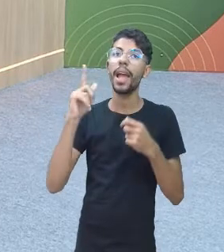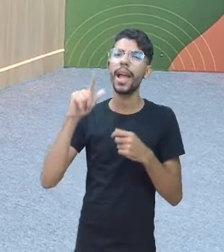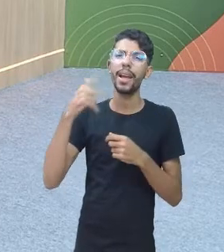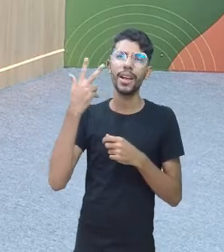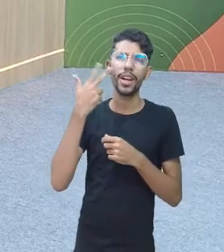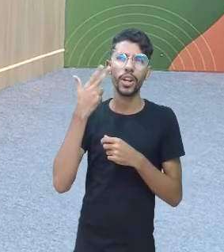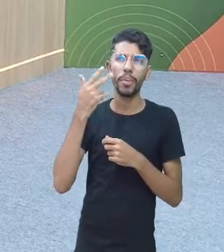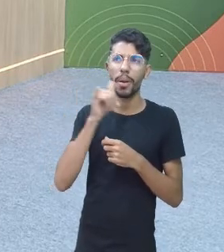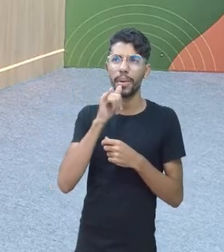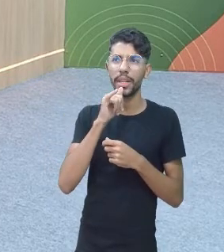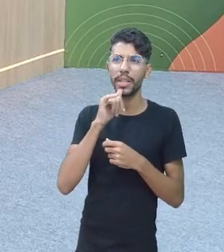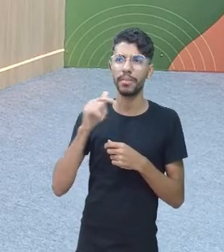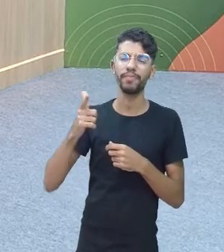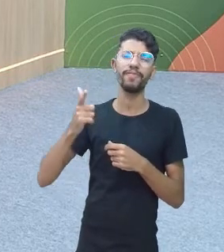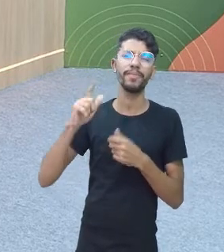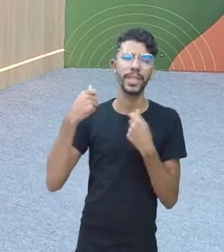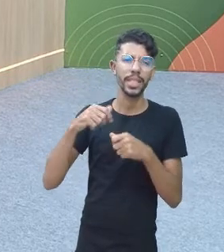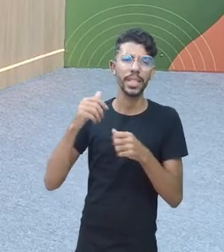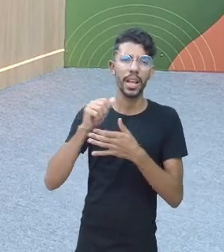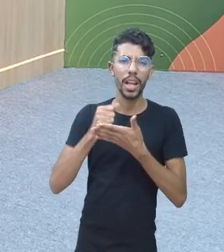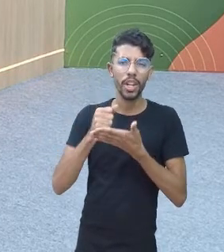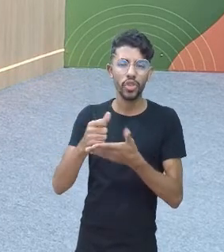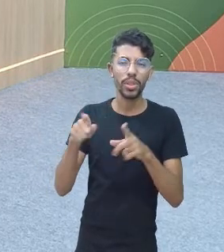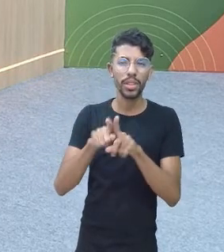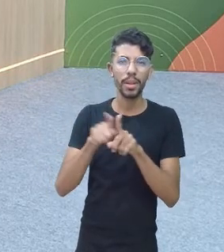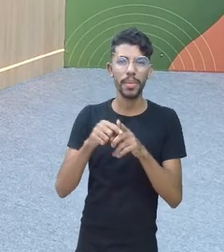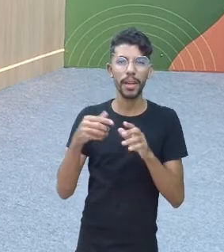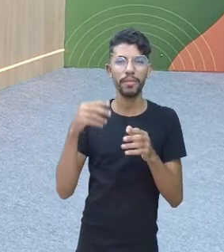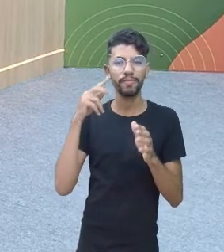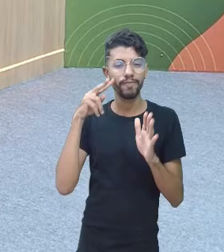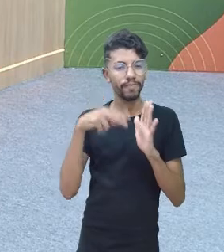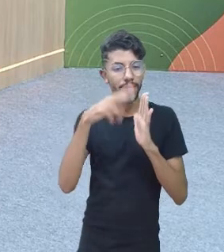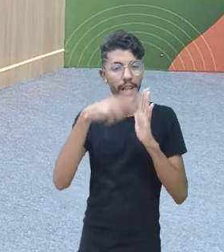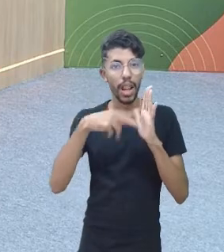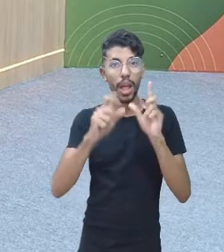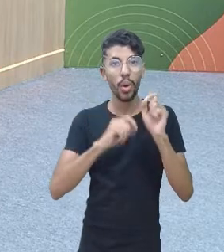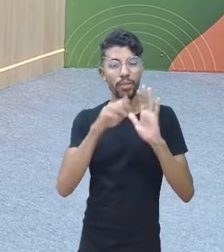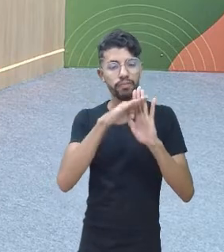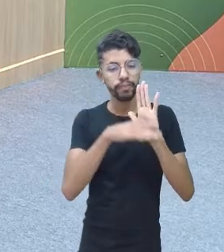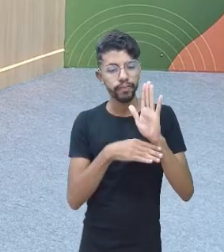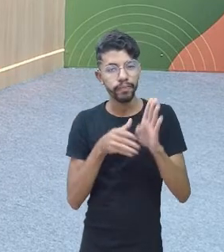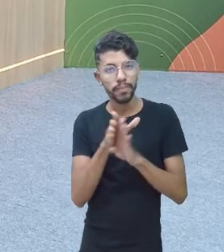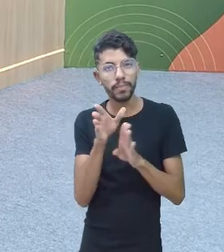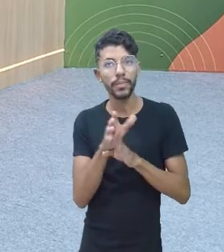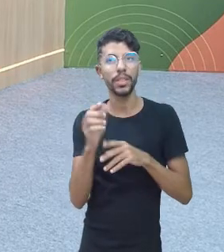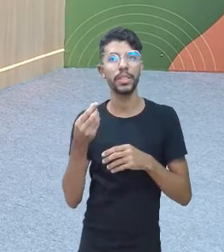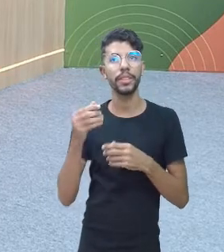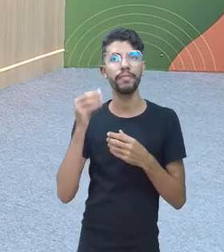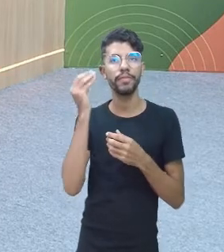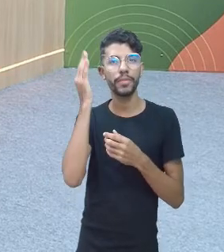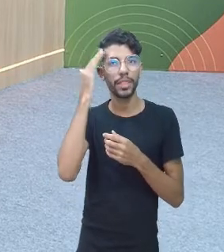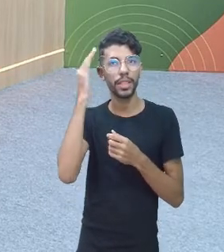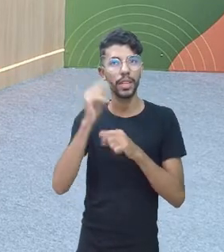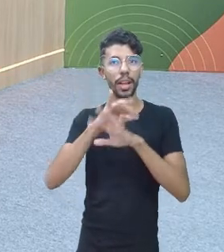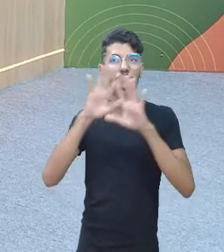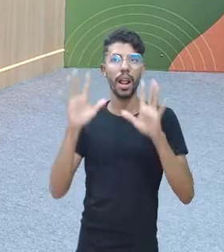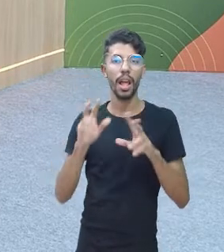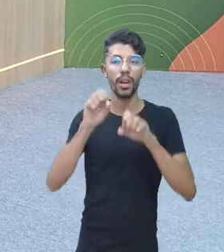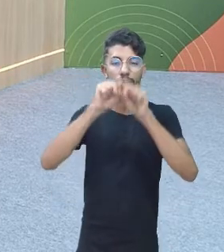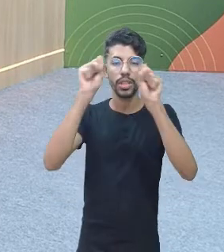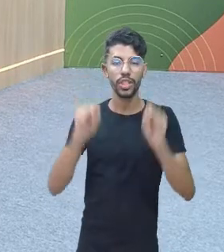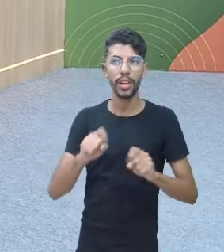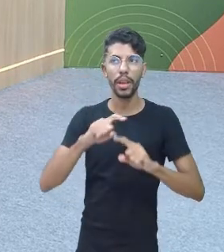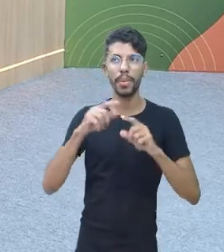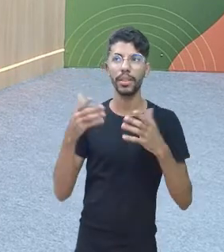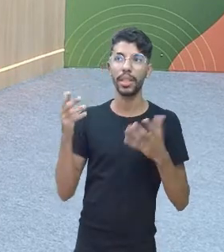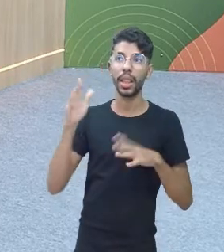ajuda e recorrer a manuais para entender o funcionamento do software, né? Hoje a gente consegue fazer isso quase intuitivamente, quando compra um aparelho